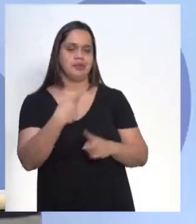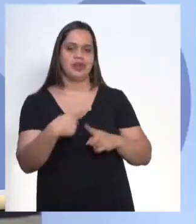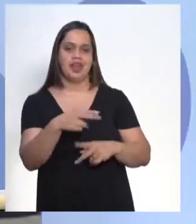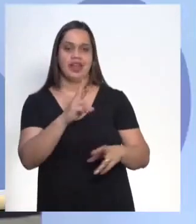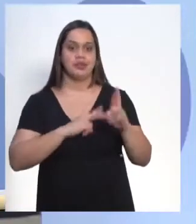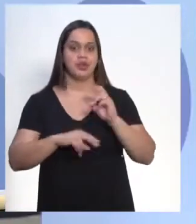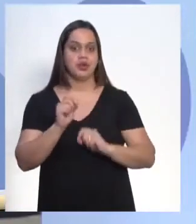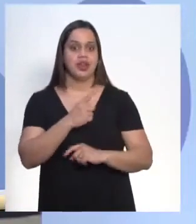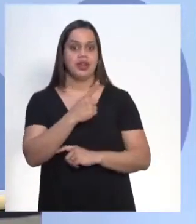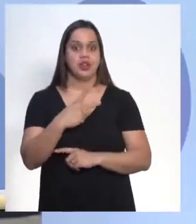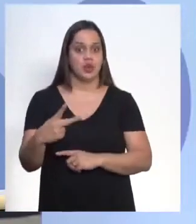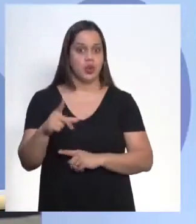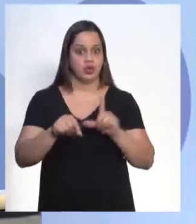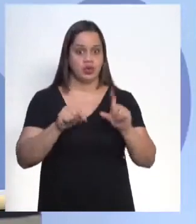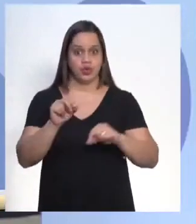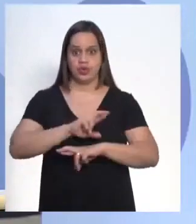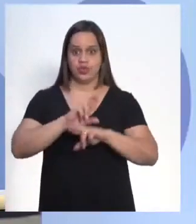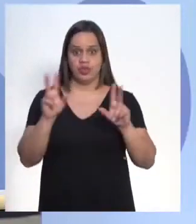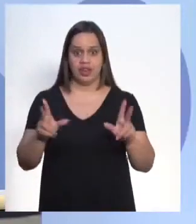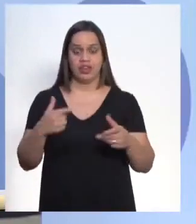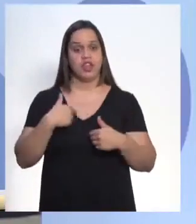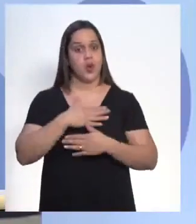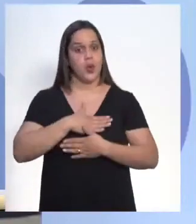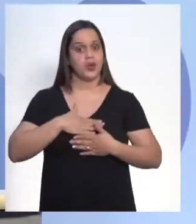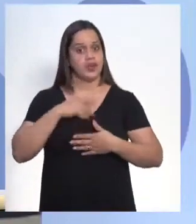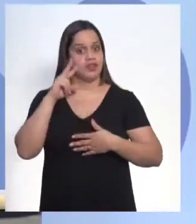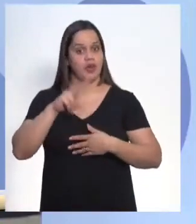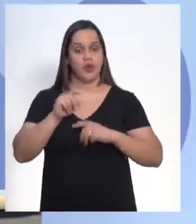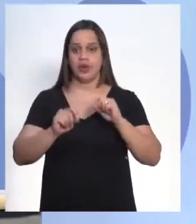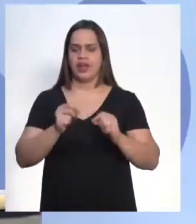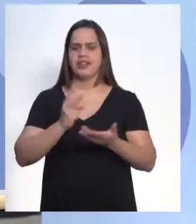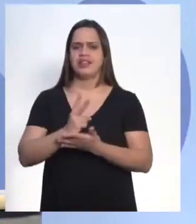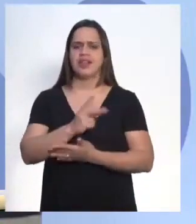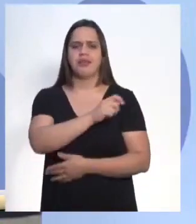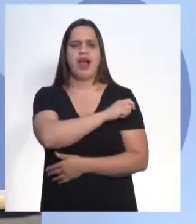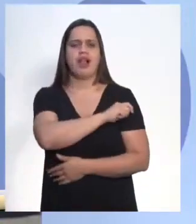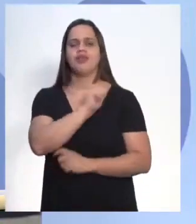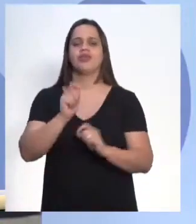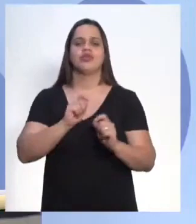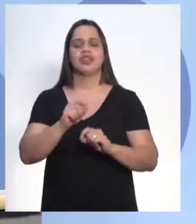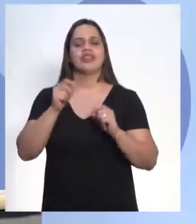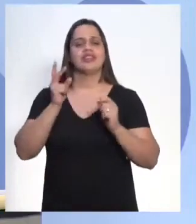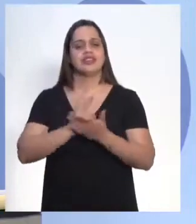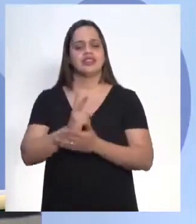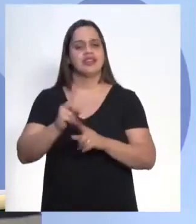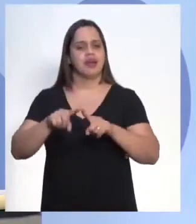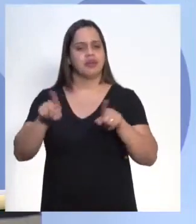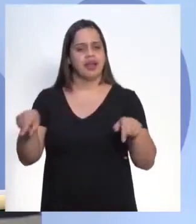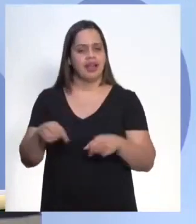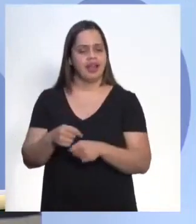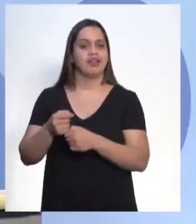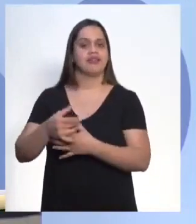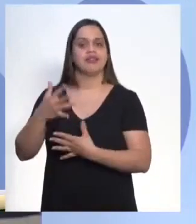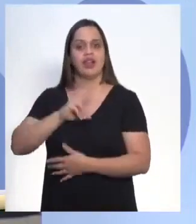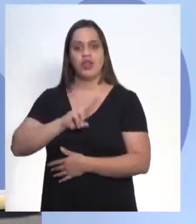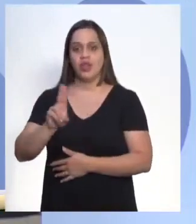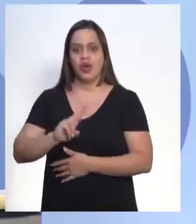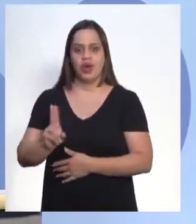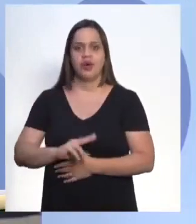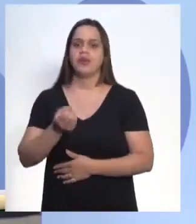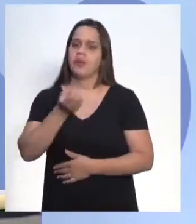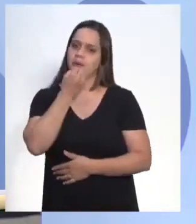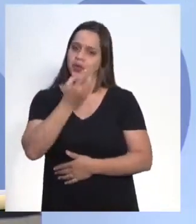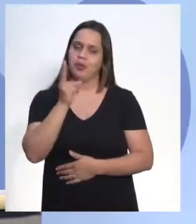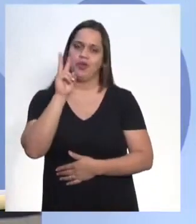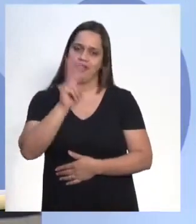são 12 opções diferentes. E eu gostei de ver que são sempre os mesmos alunos lá no chat, os professores colocando os nomes deles. Então, muito